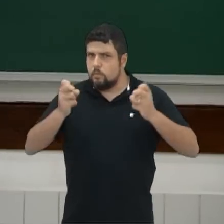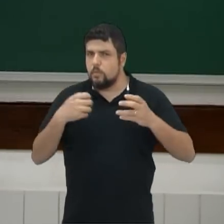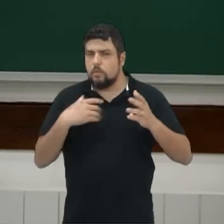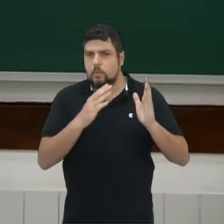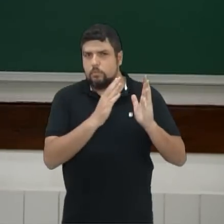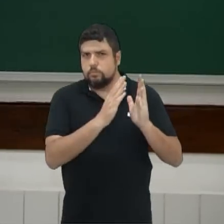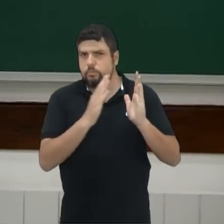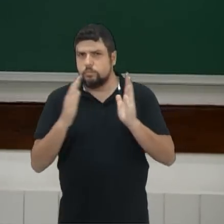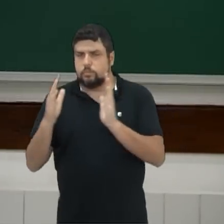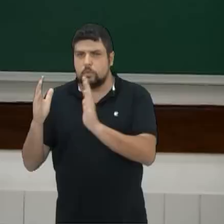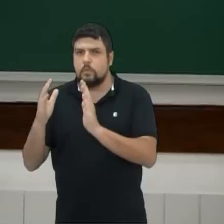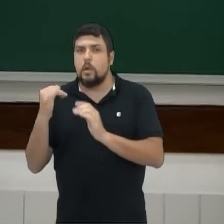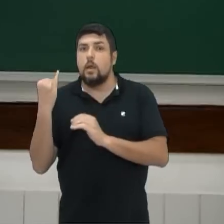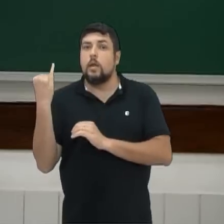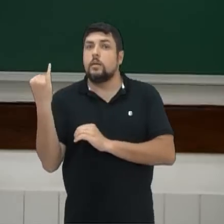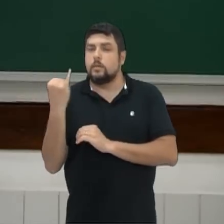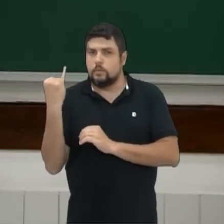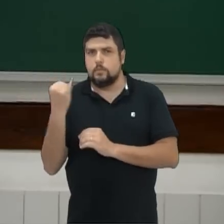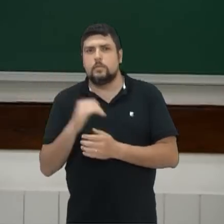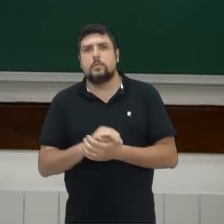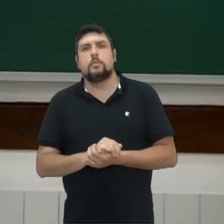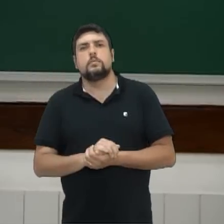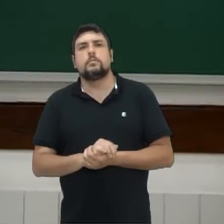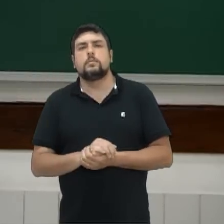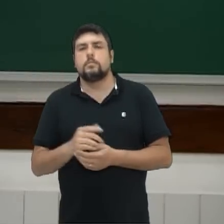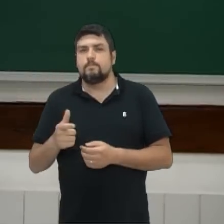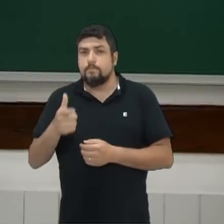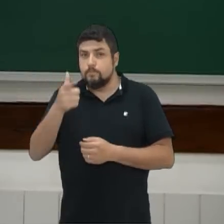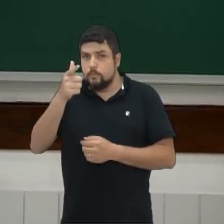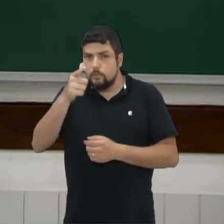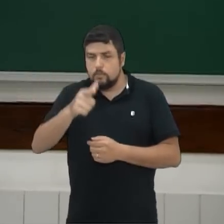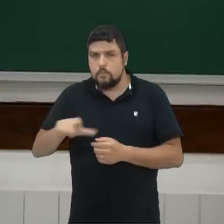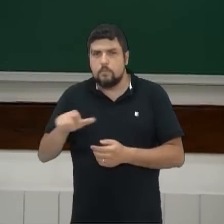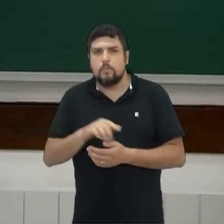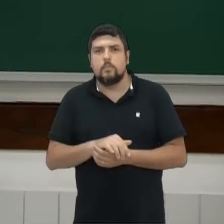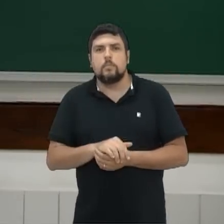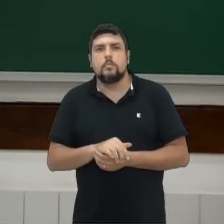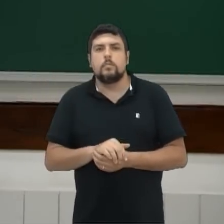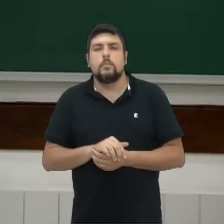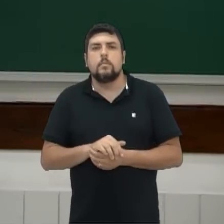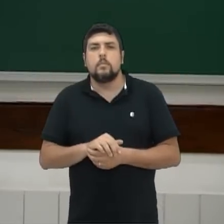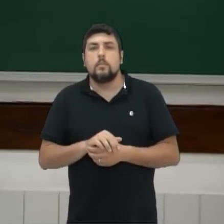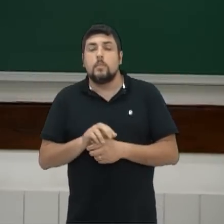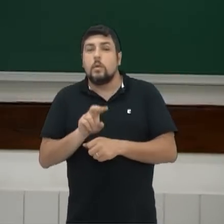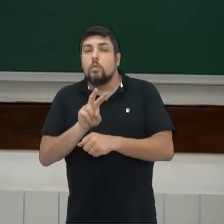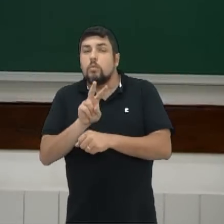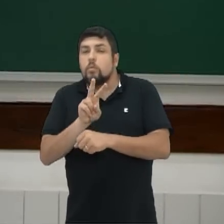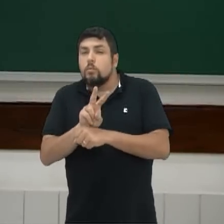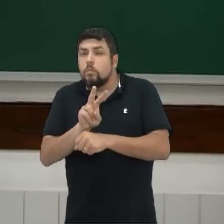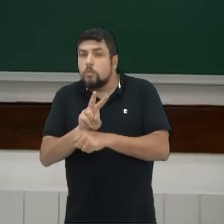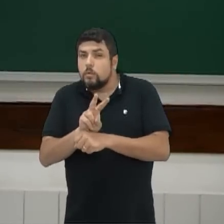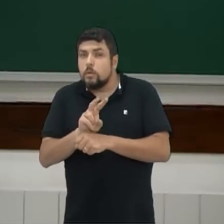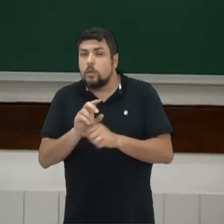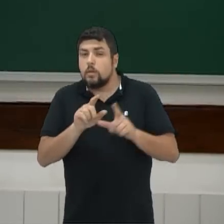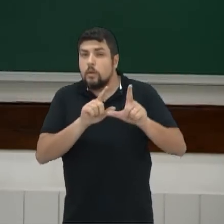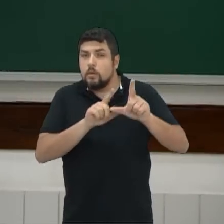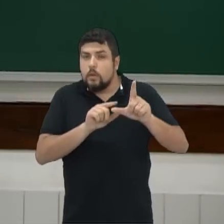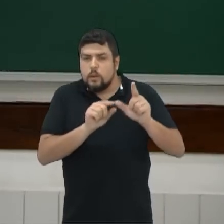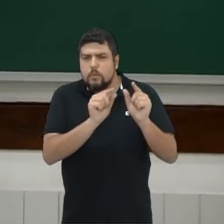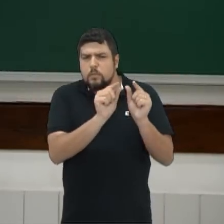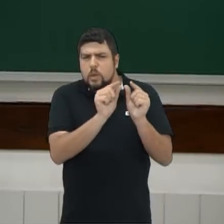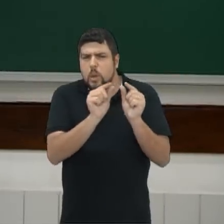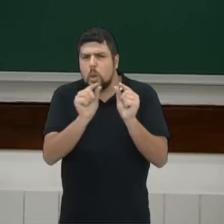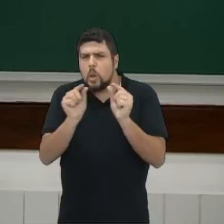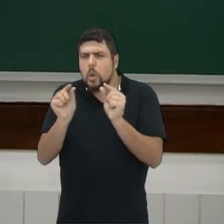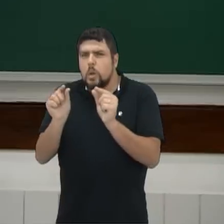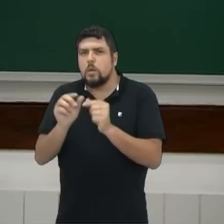importante para vocês. Vou reforçar mais uma vez para vocês. Cuidado com as letrinhas. As letrinhas